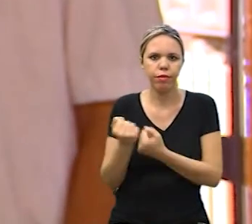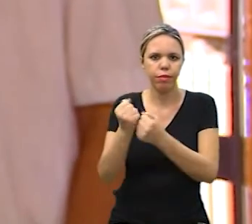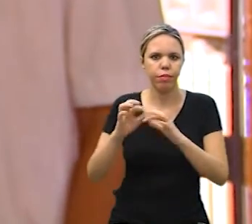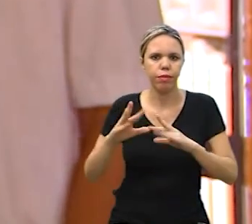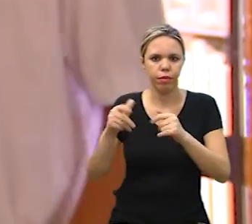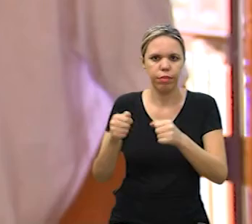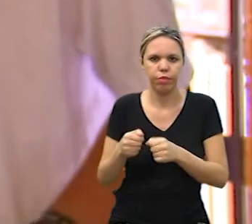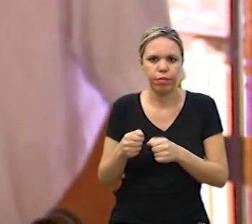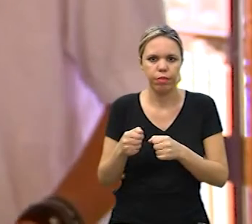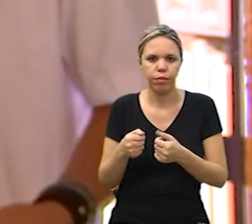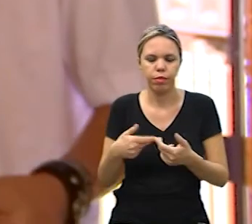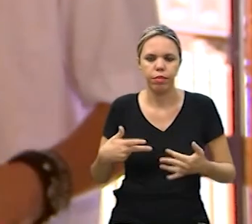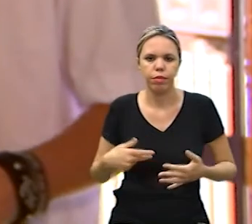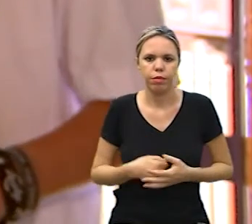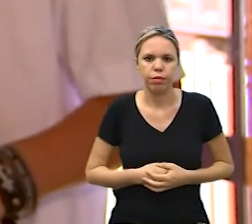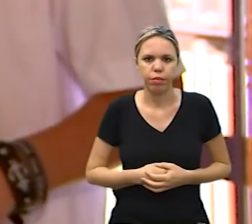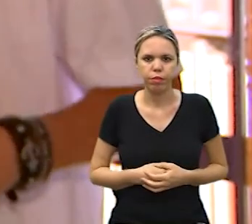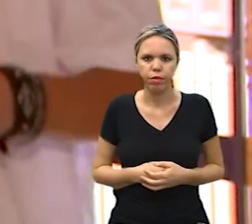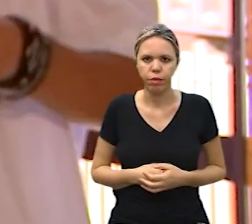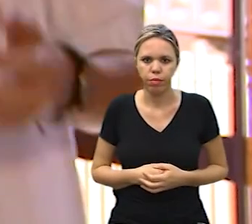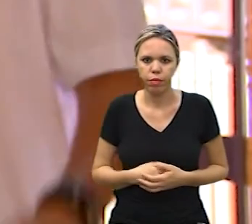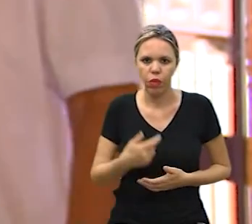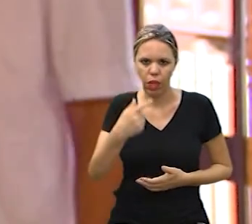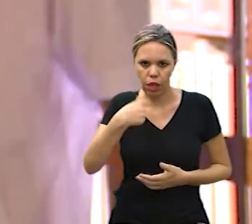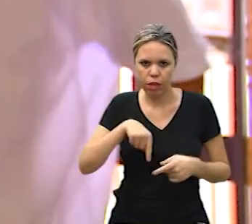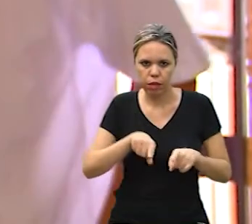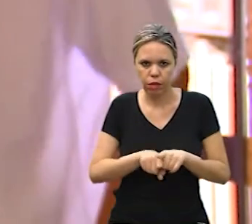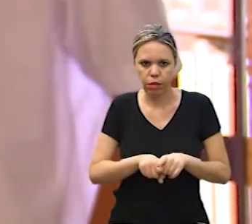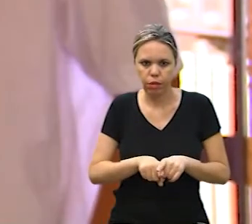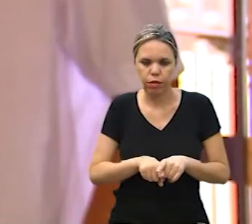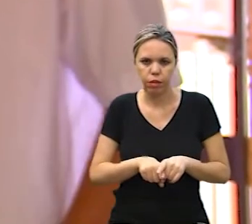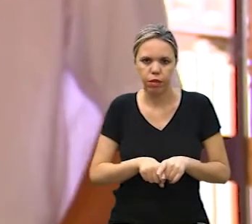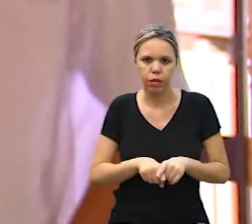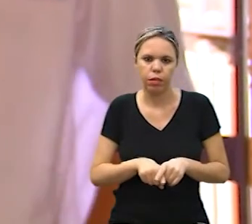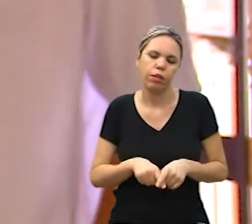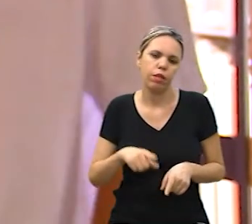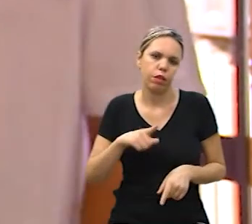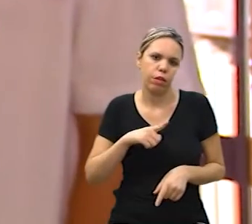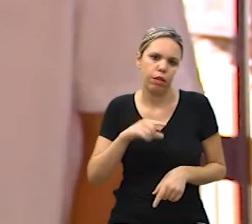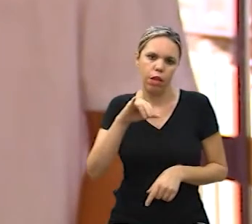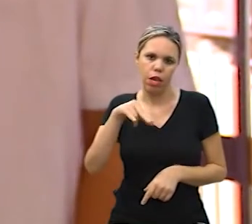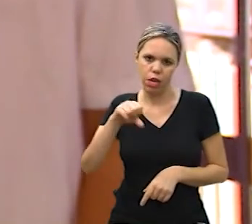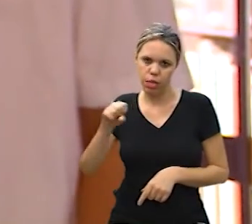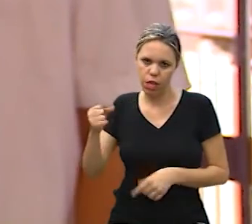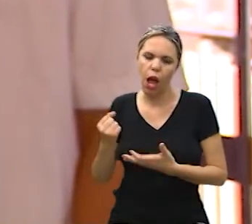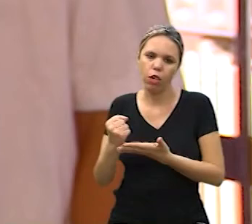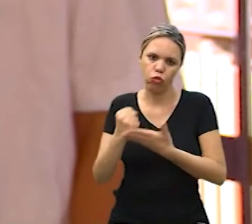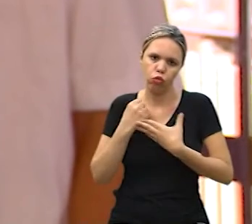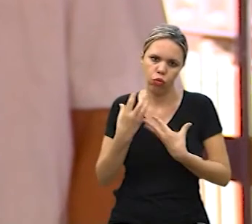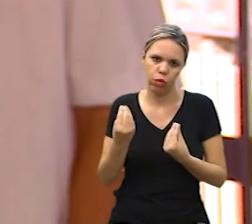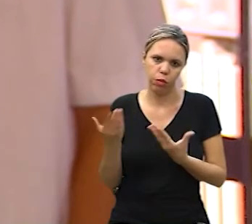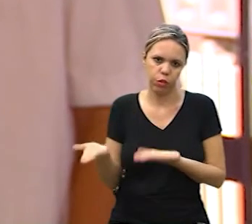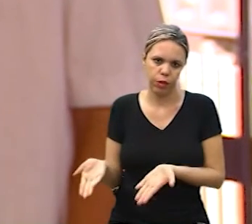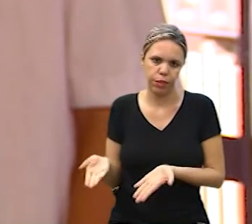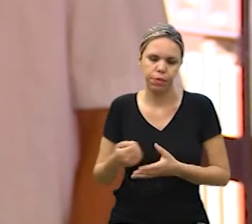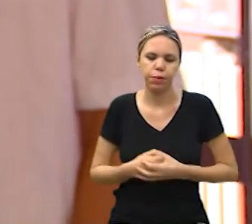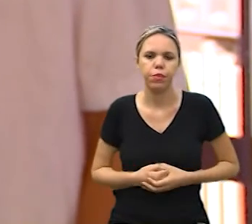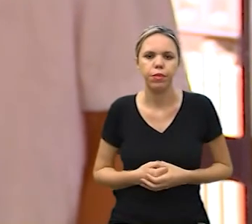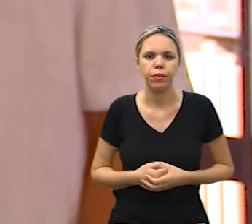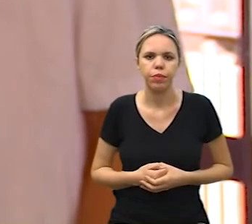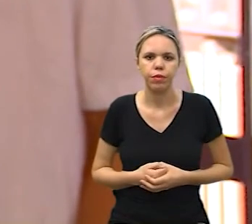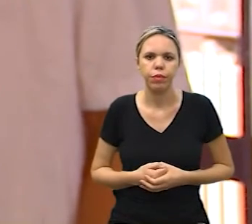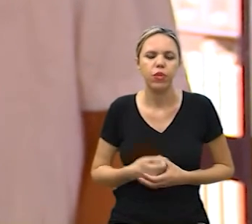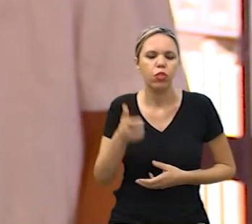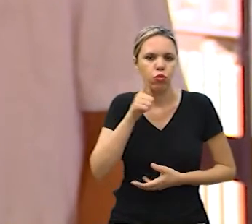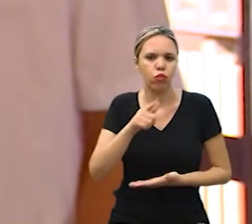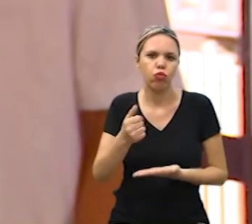dão apoio em tudo, até mesmo em coisas, tipo assim, no meu caso, tipo assim, INSS, elas me ajudam muito, tipo assim, a